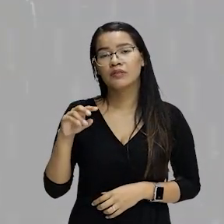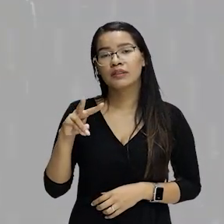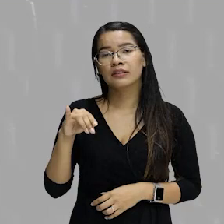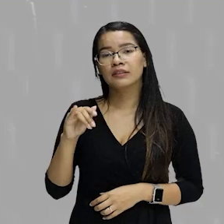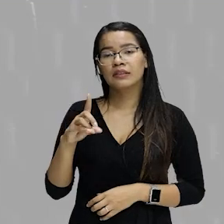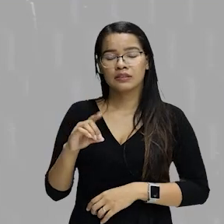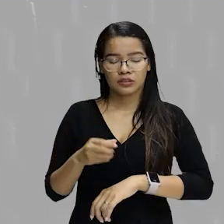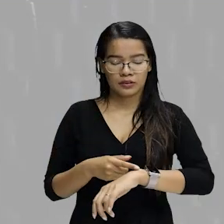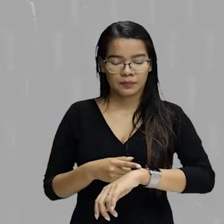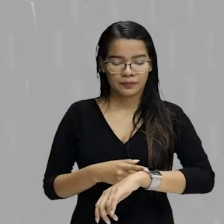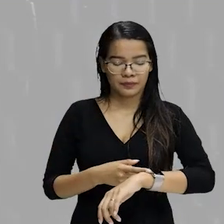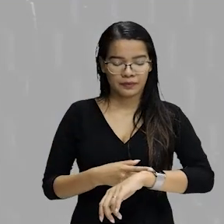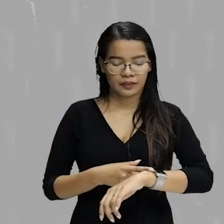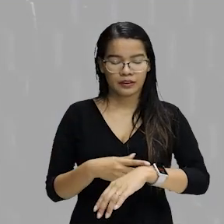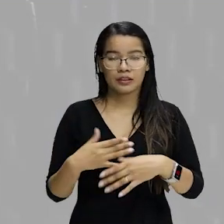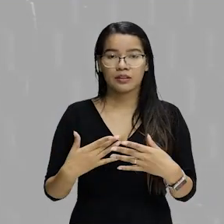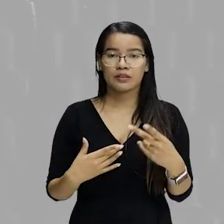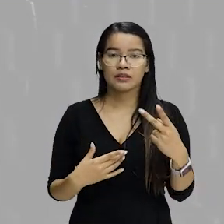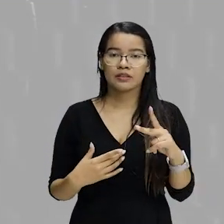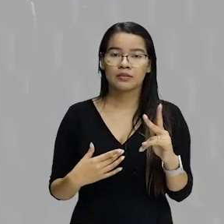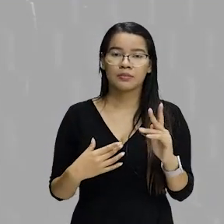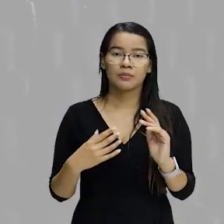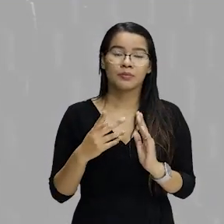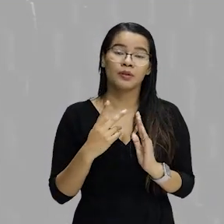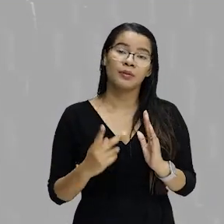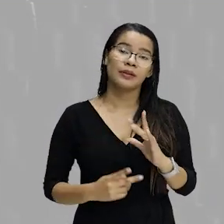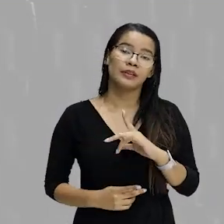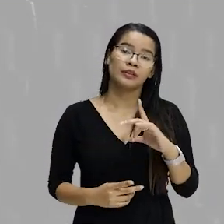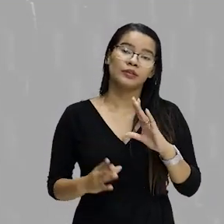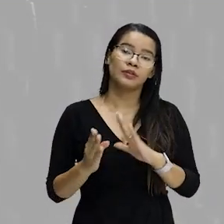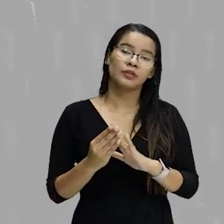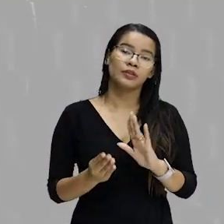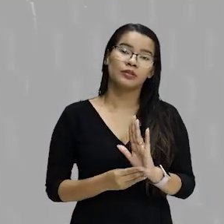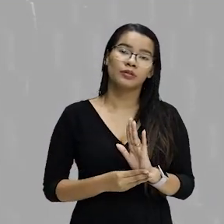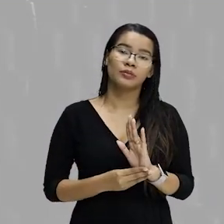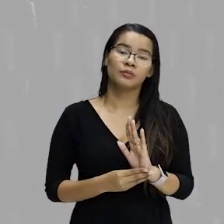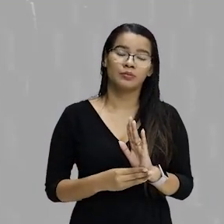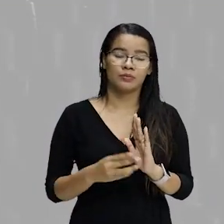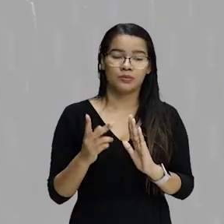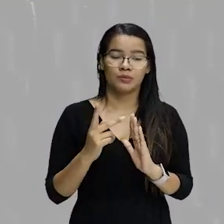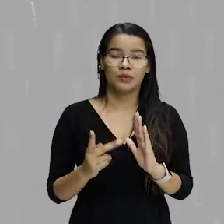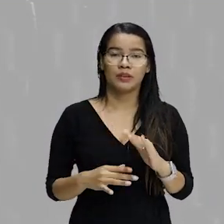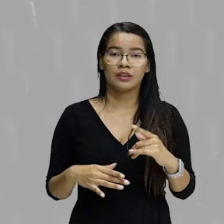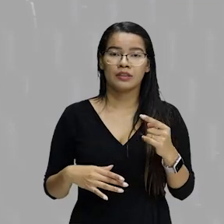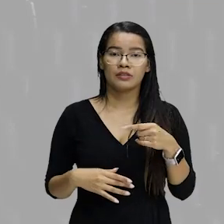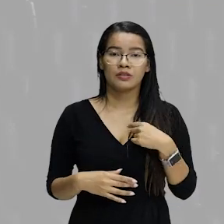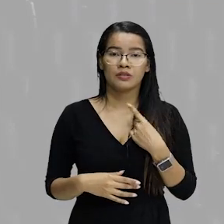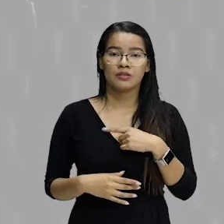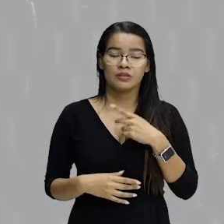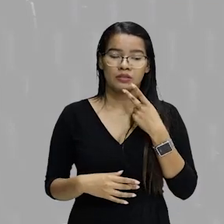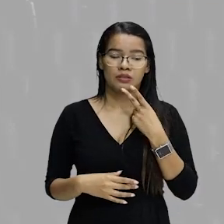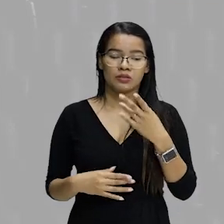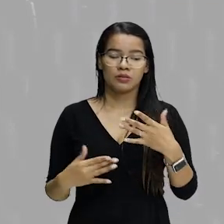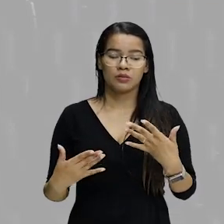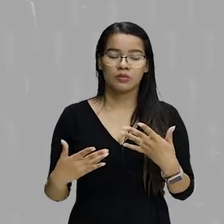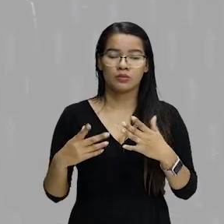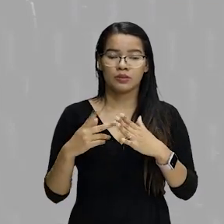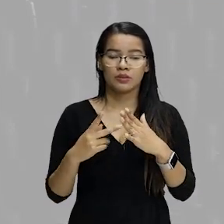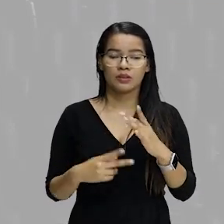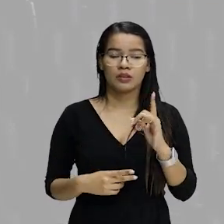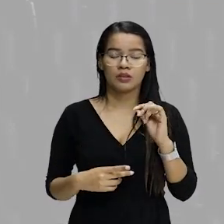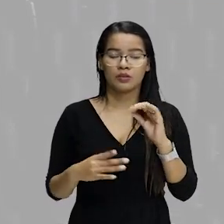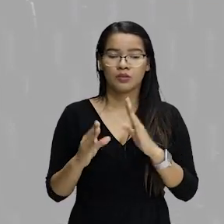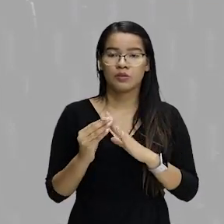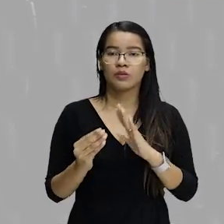poema, tá, tem um conteúdo poético. É isso que a gente diz aqui, quando poesia é o conteúdo,